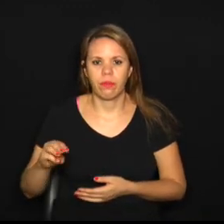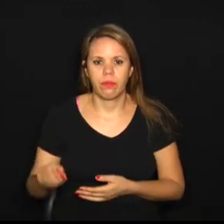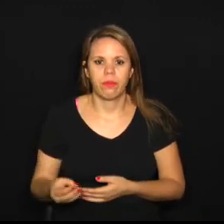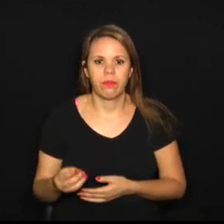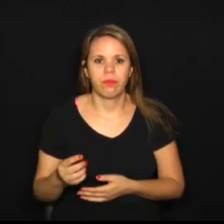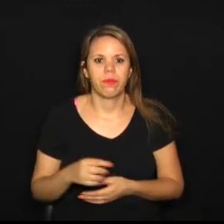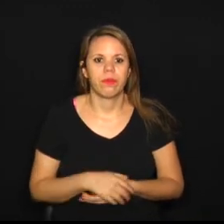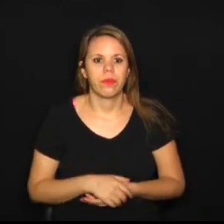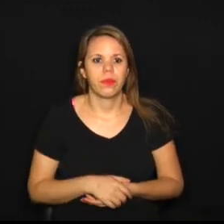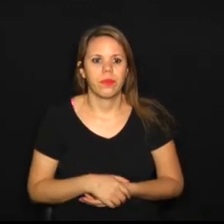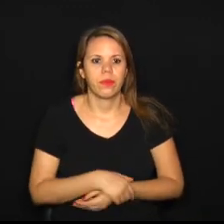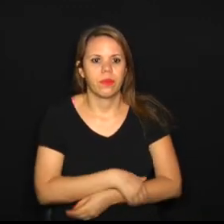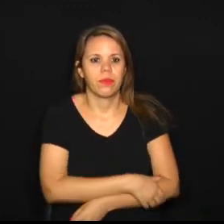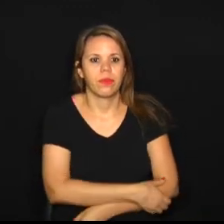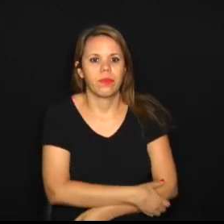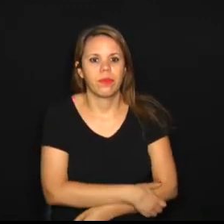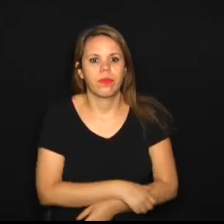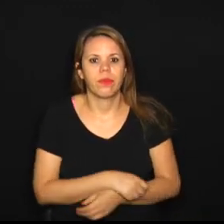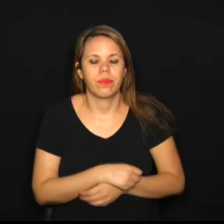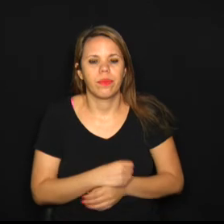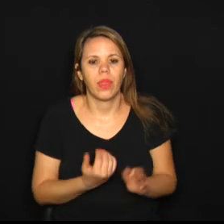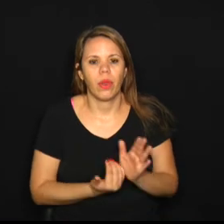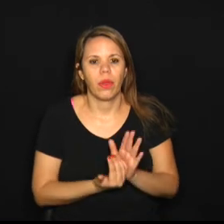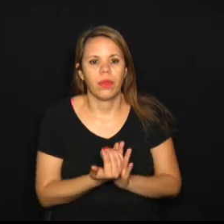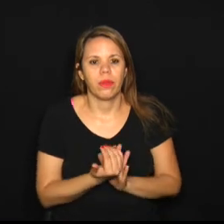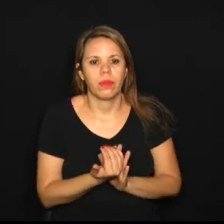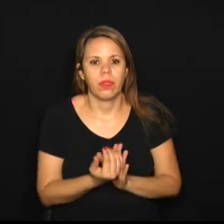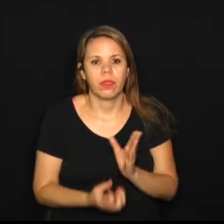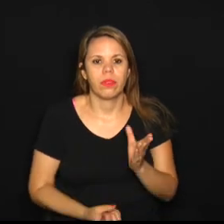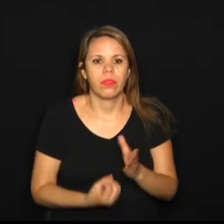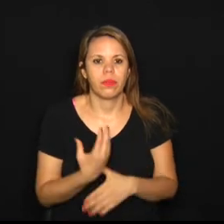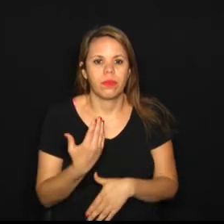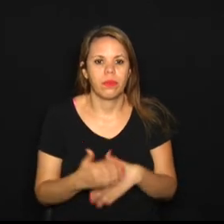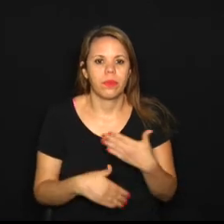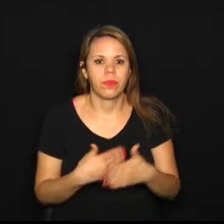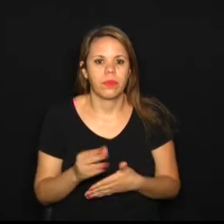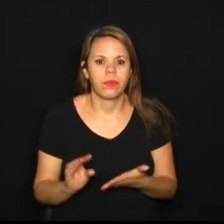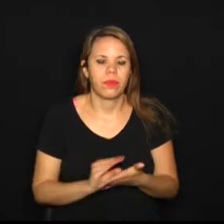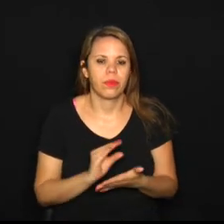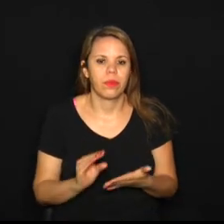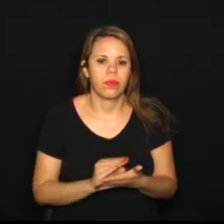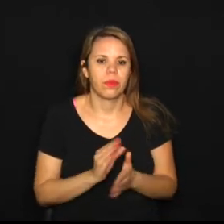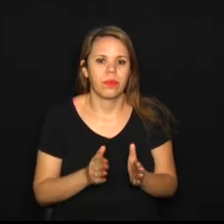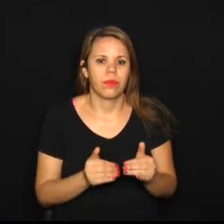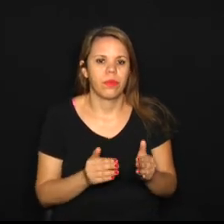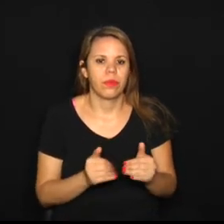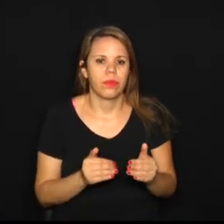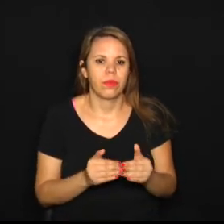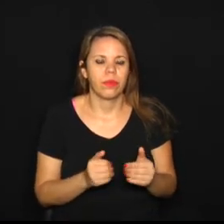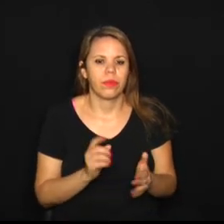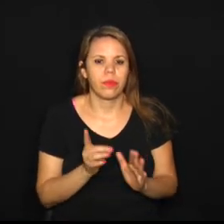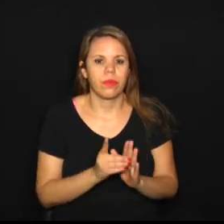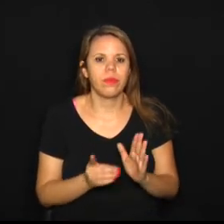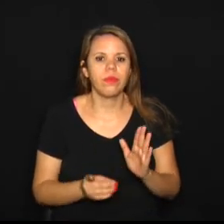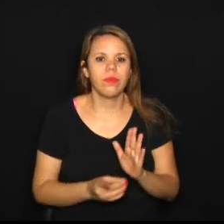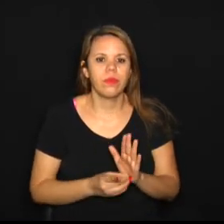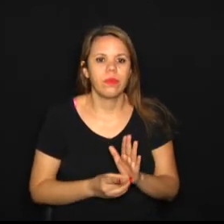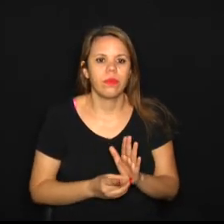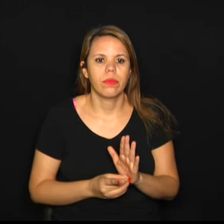5.790.800.000, com os acréscimos ocorridos por créditos suplementares através de decreto, o orçamento passou